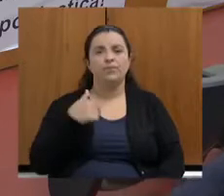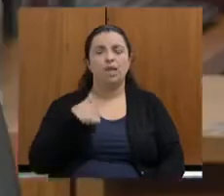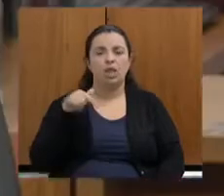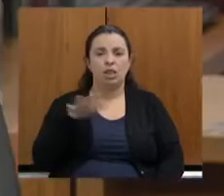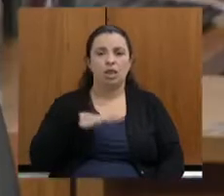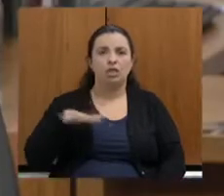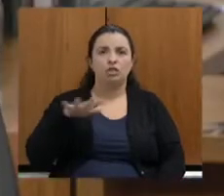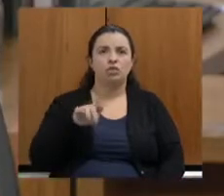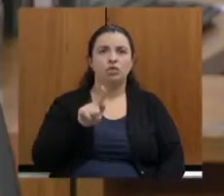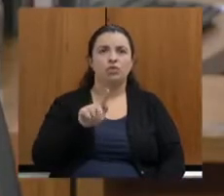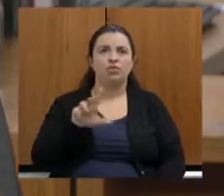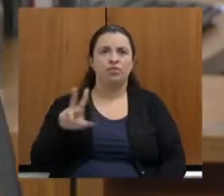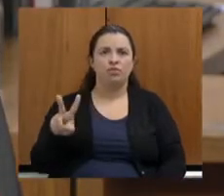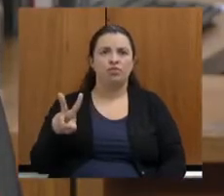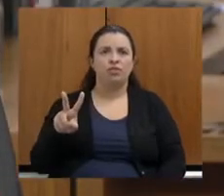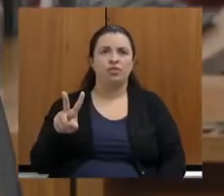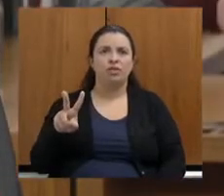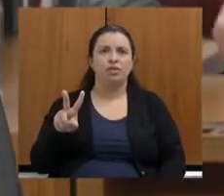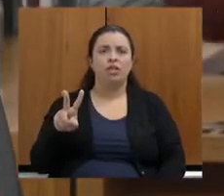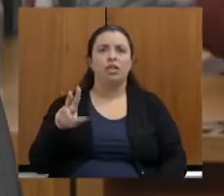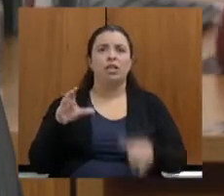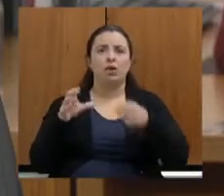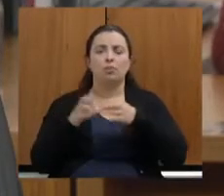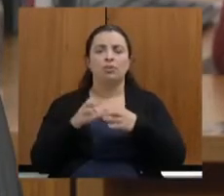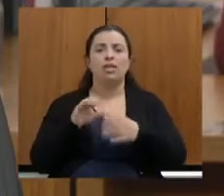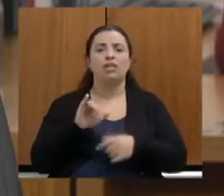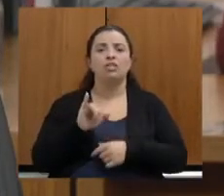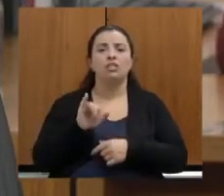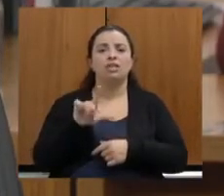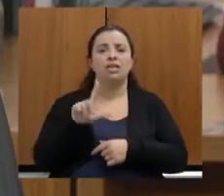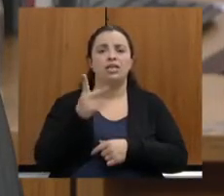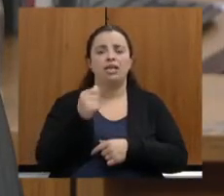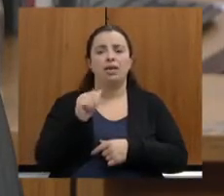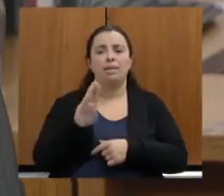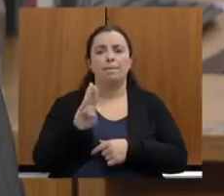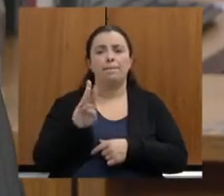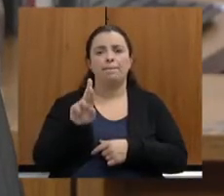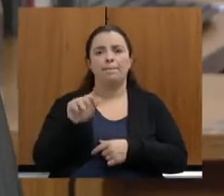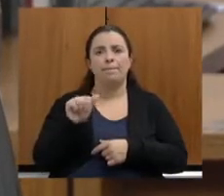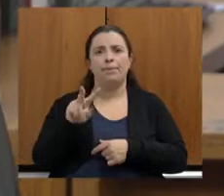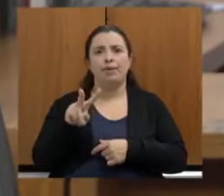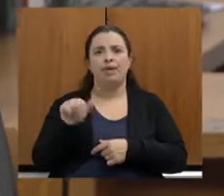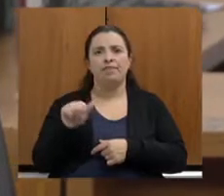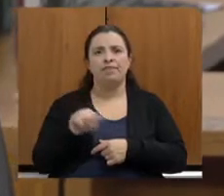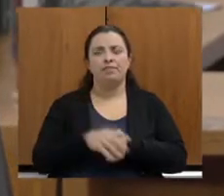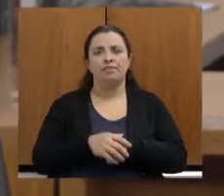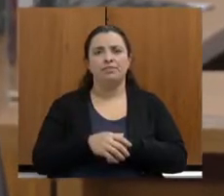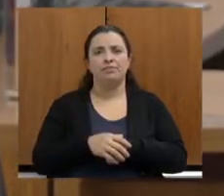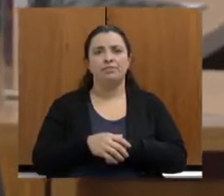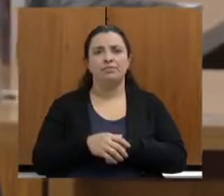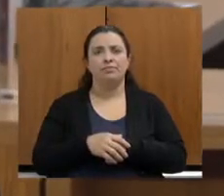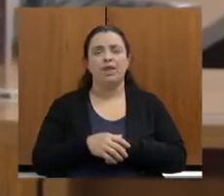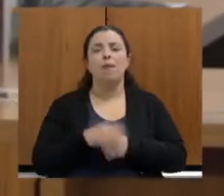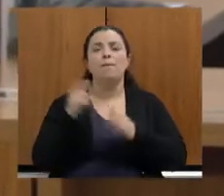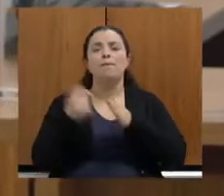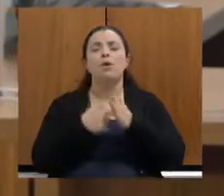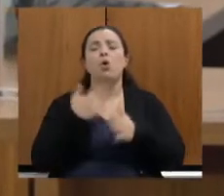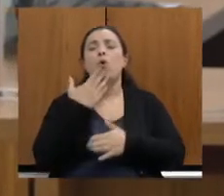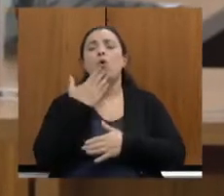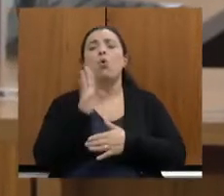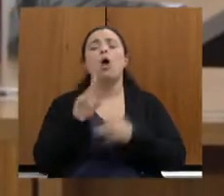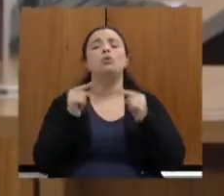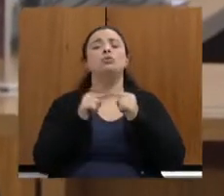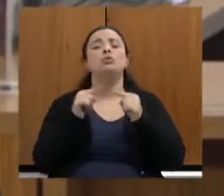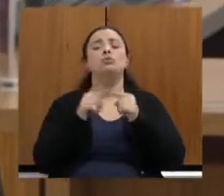região de Governador Valadares da comunidade Ilha brava aí vem perguntar a reparação que nós